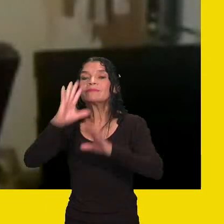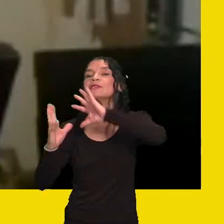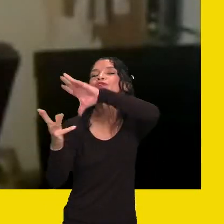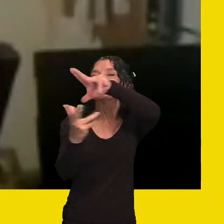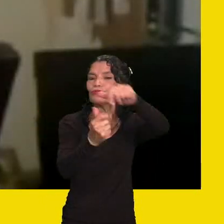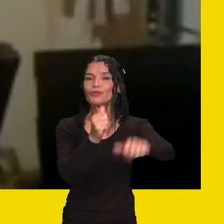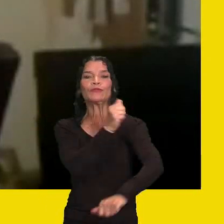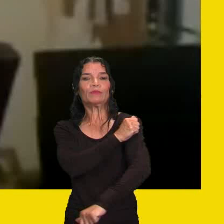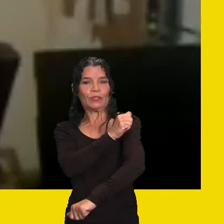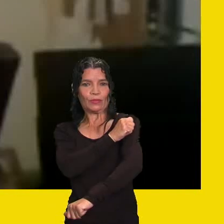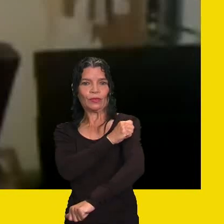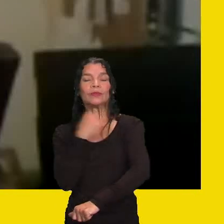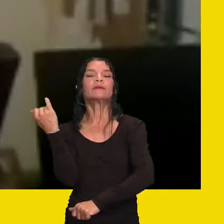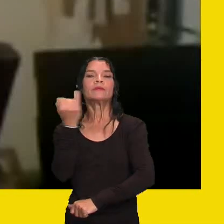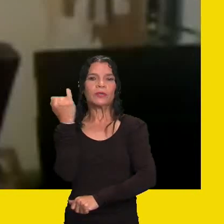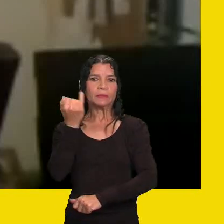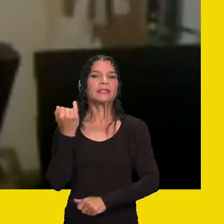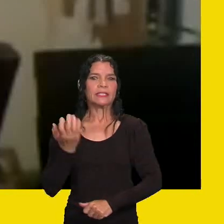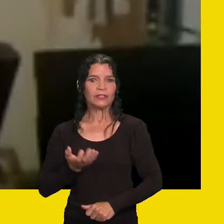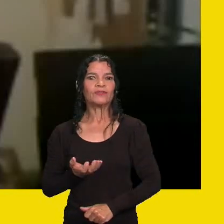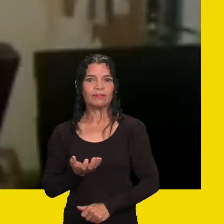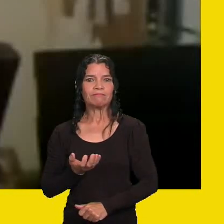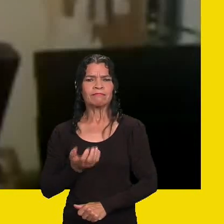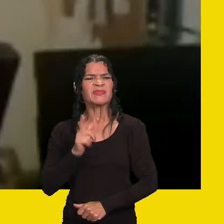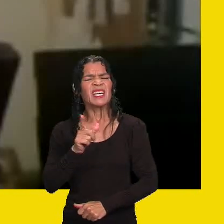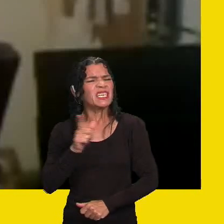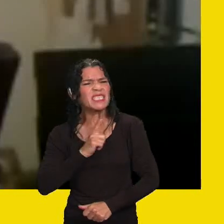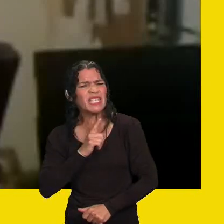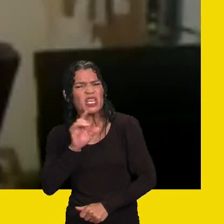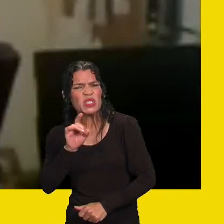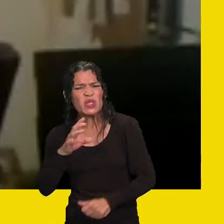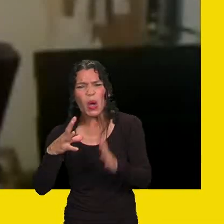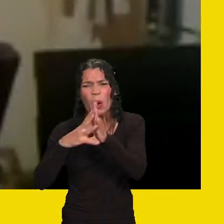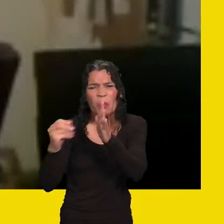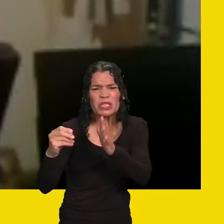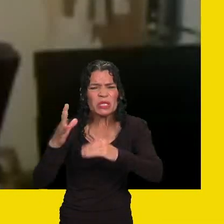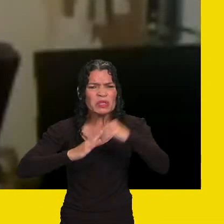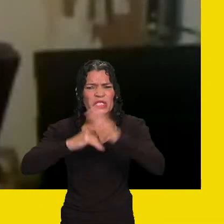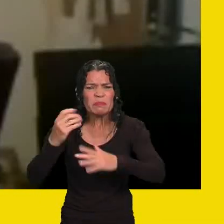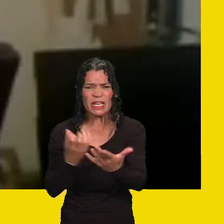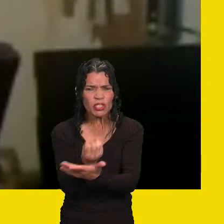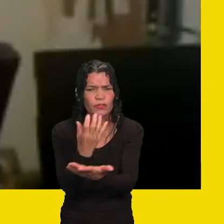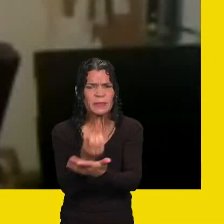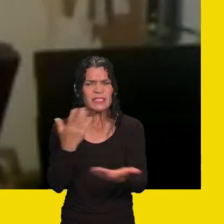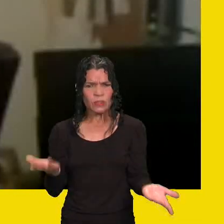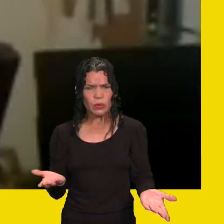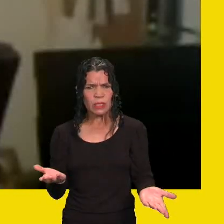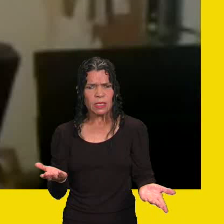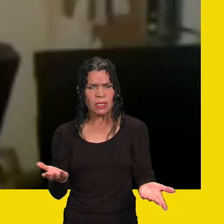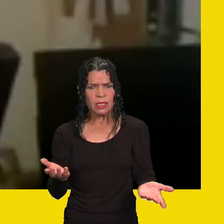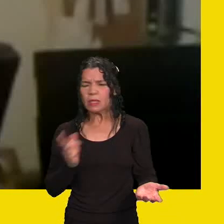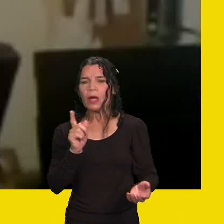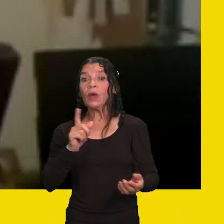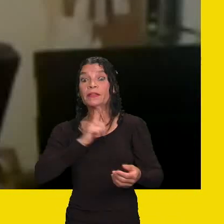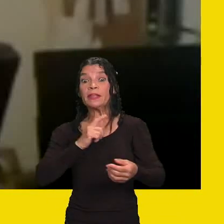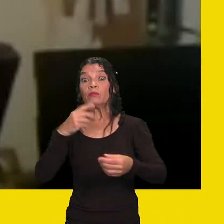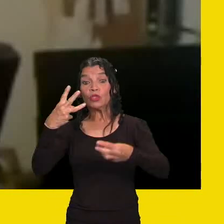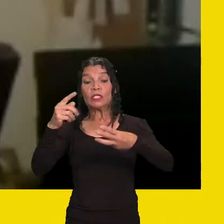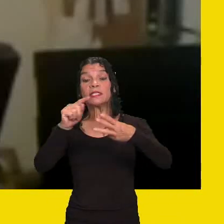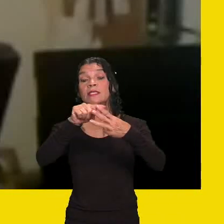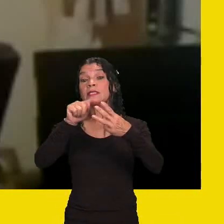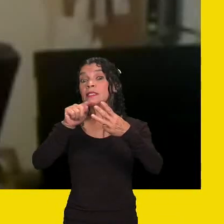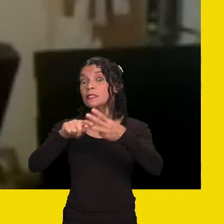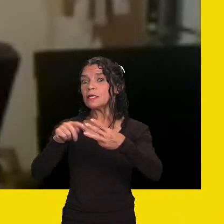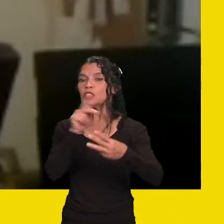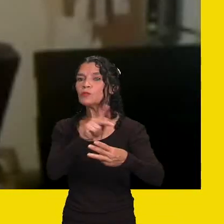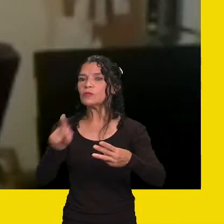mundo. E existe somente um modelo de prática alfabetizadora, aqui nós estamos em 3 professores